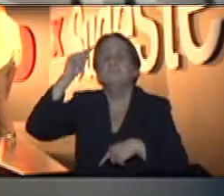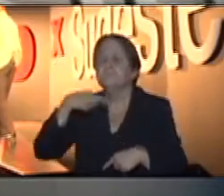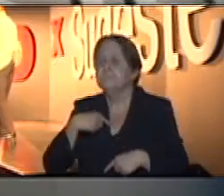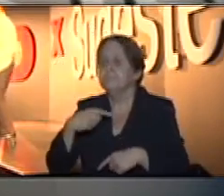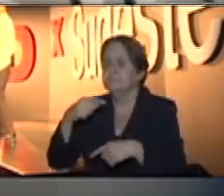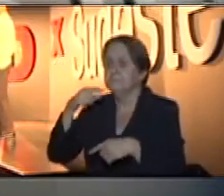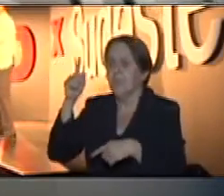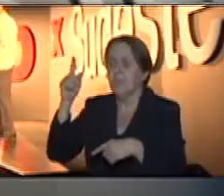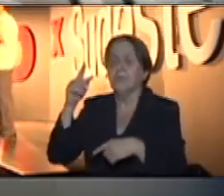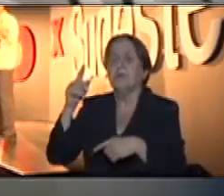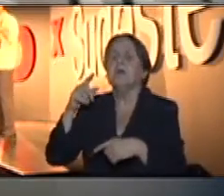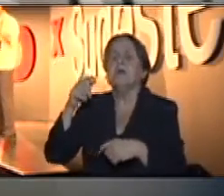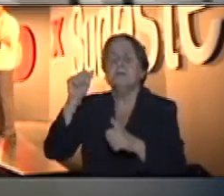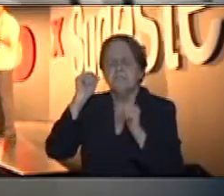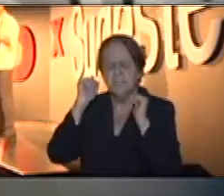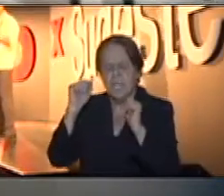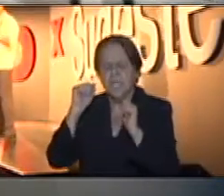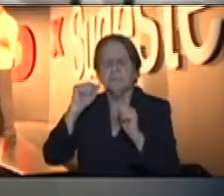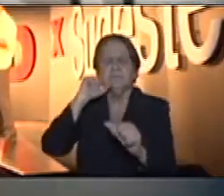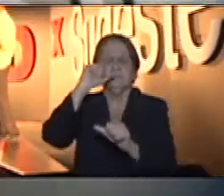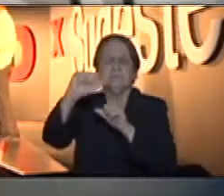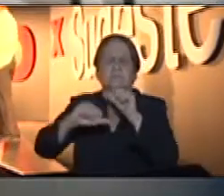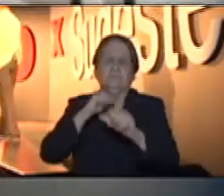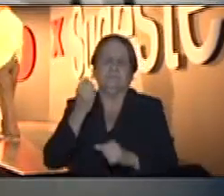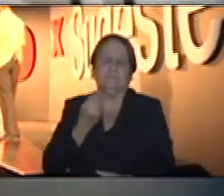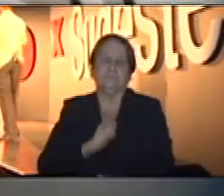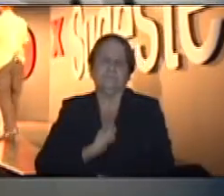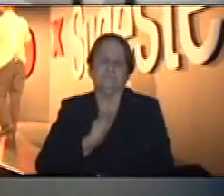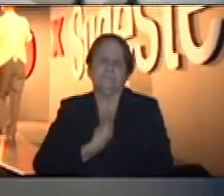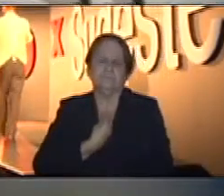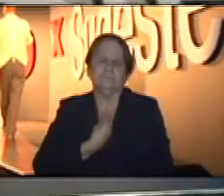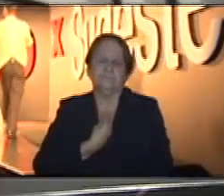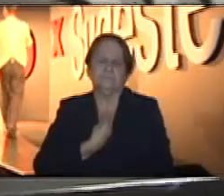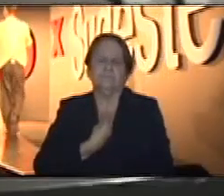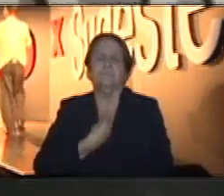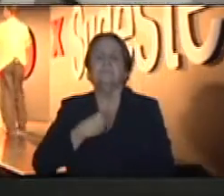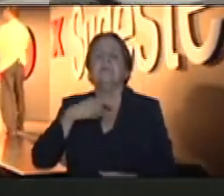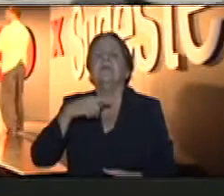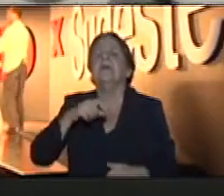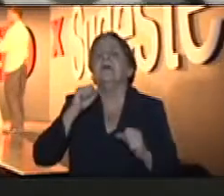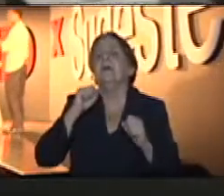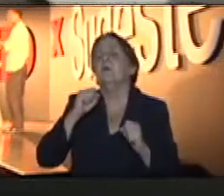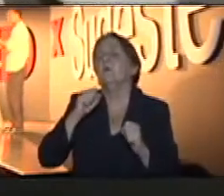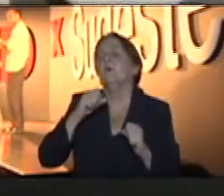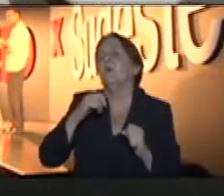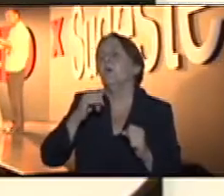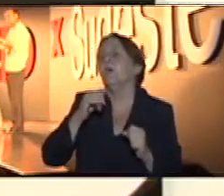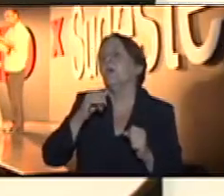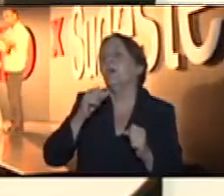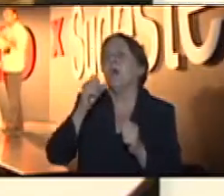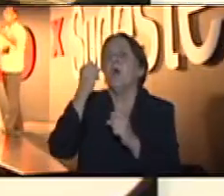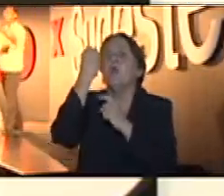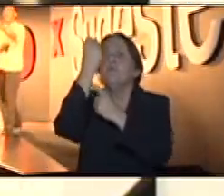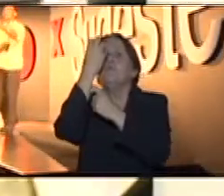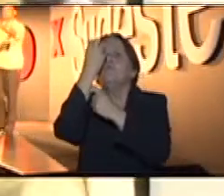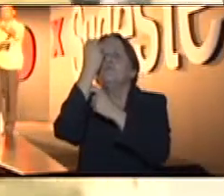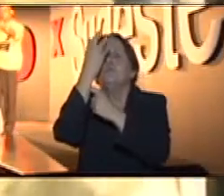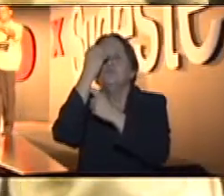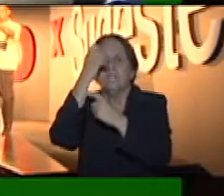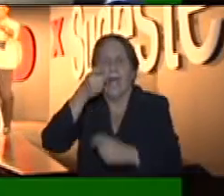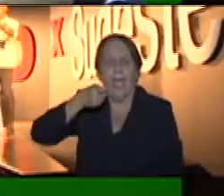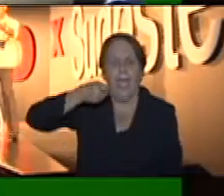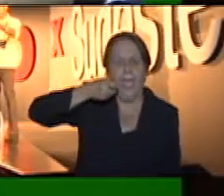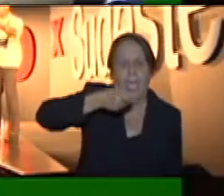dinheiro pode transformar vidas e você ao inv vez de ter na porta do seu carro num semáforo parado uma arma